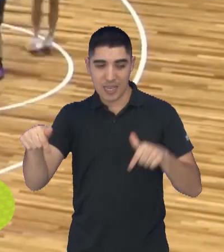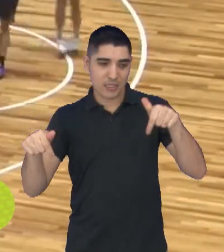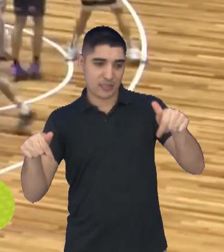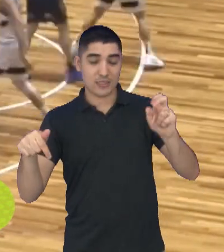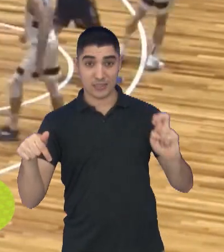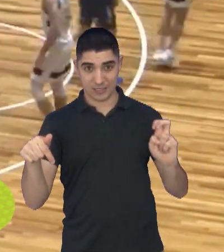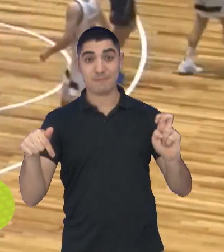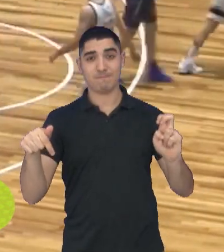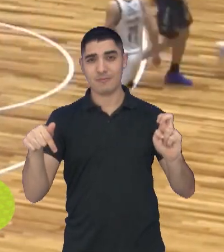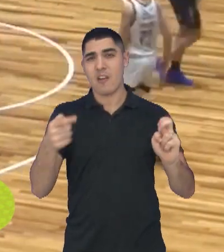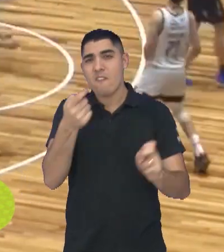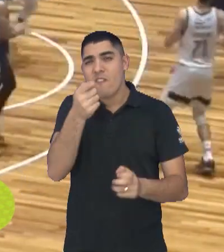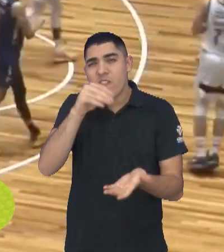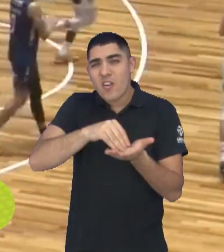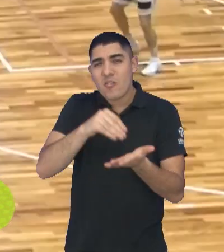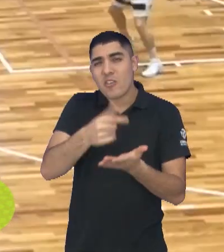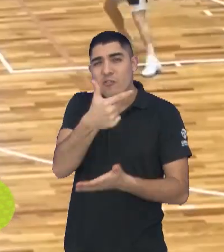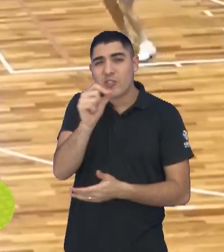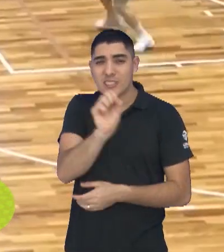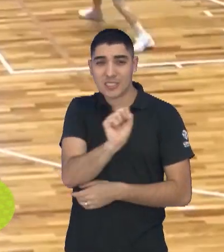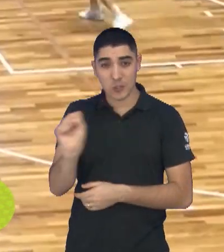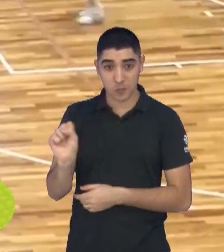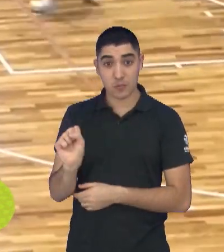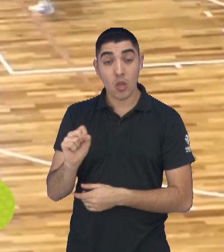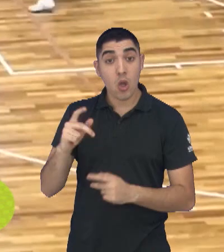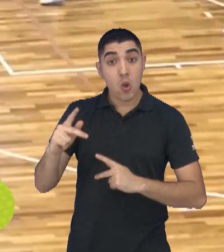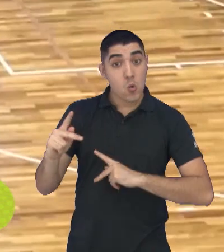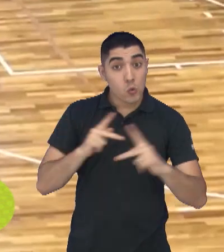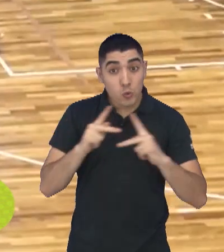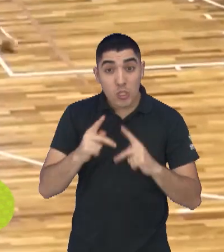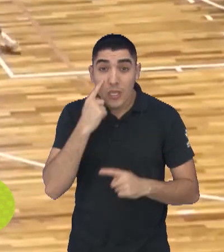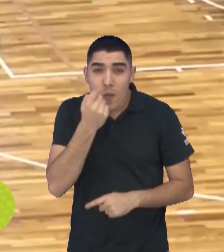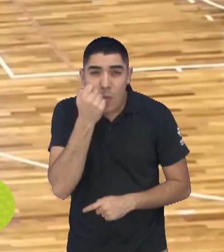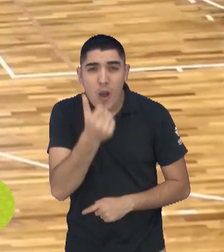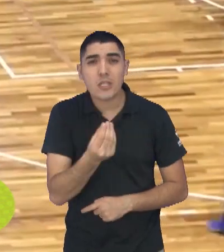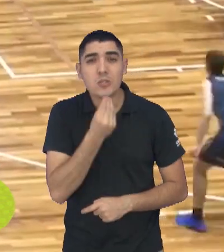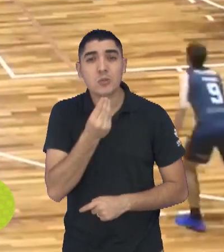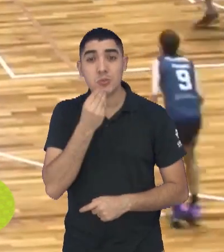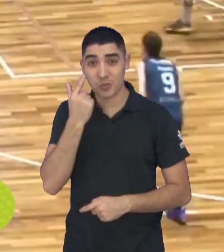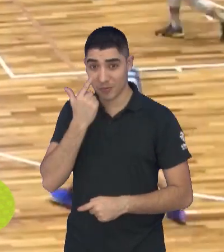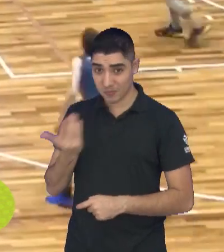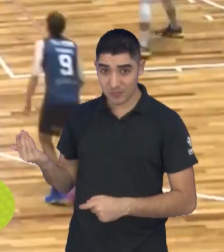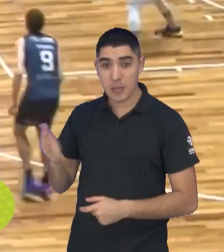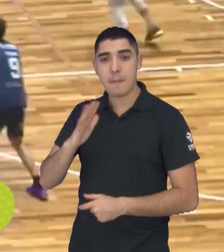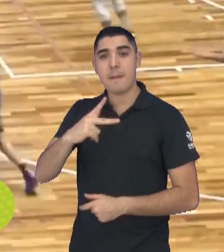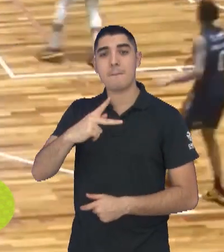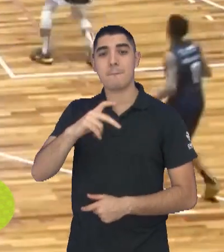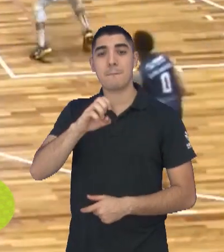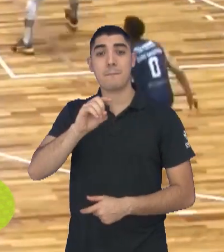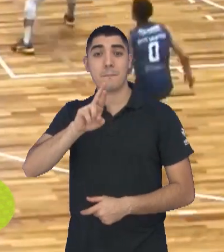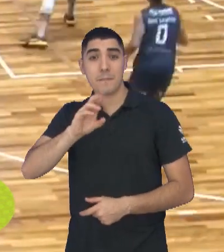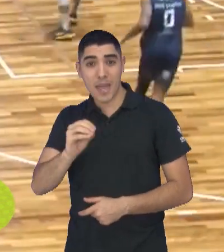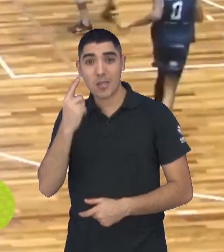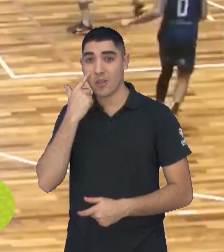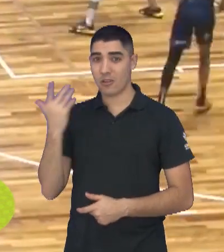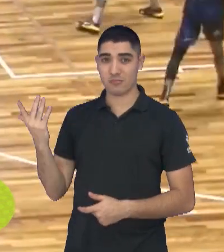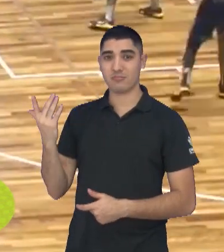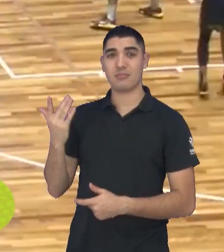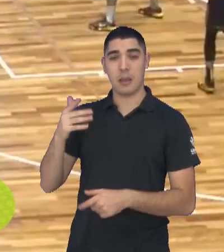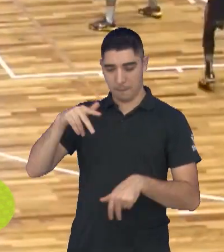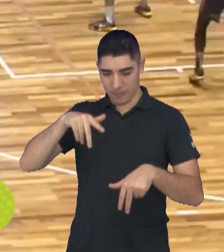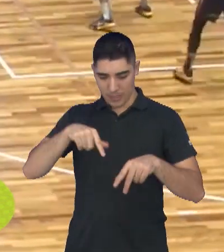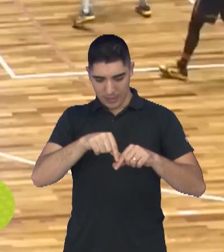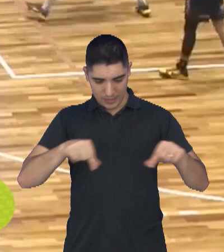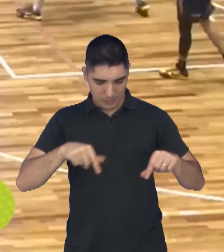77-75, restando 20 segundos. O São José teve a chance do ataque, mas Pedro Chorio sofreu a dobra e pisou na